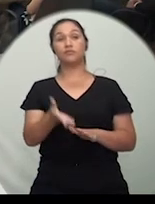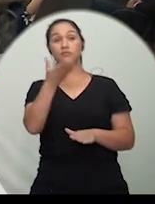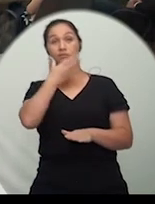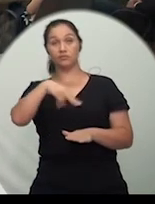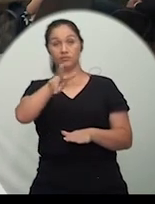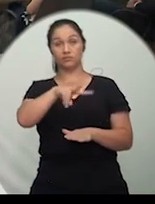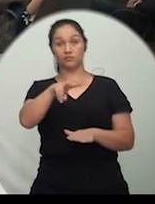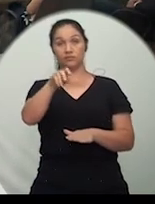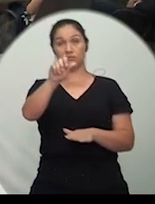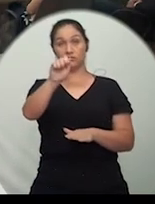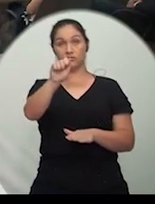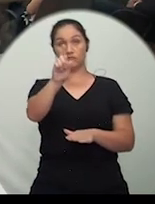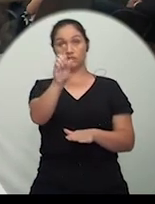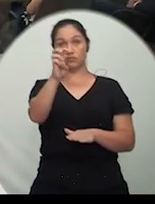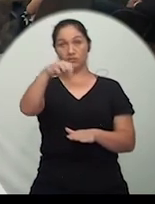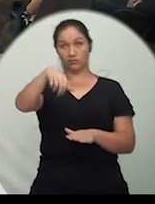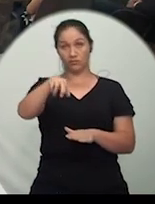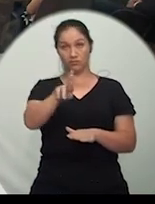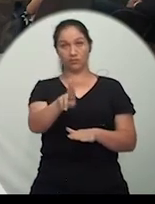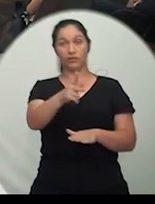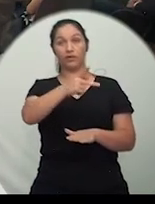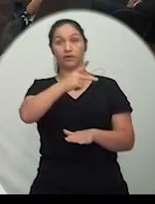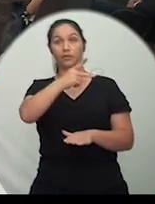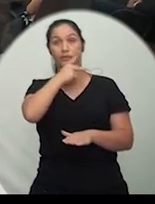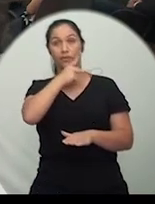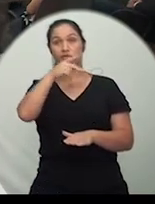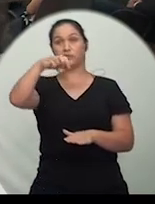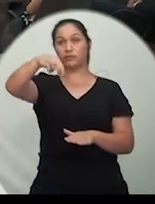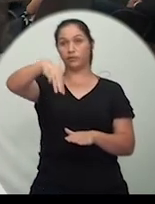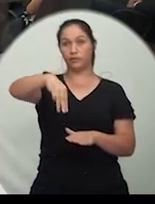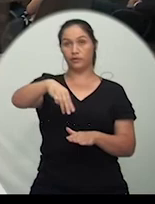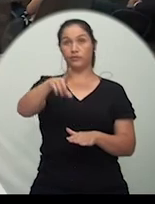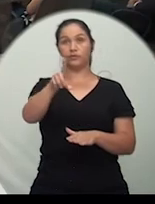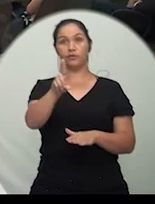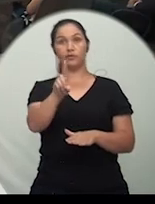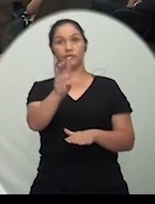Vereador Ademir Honorato, MDB.